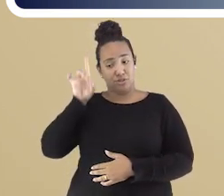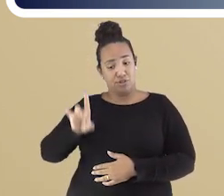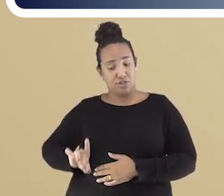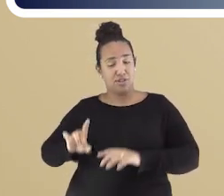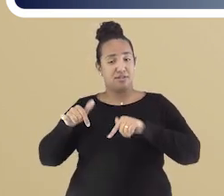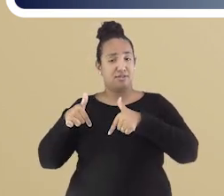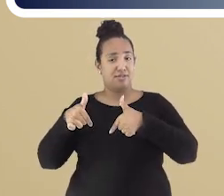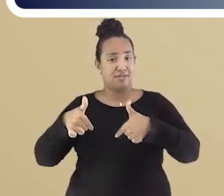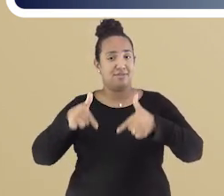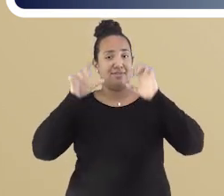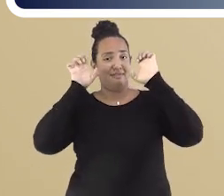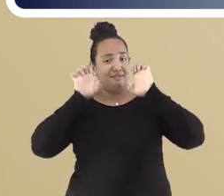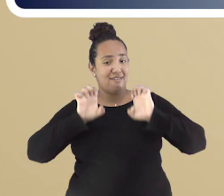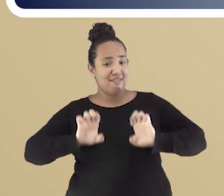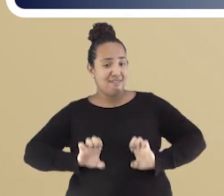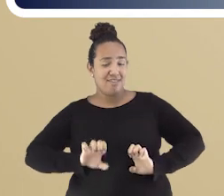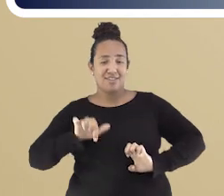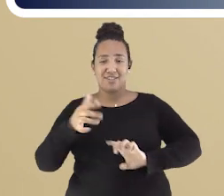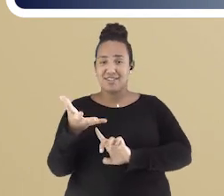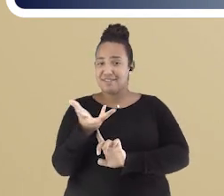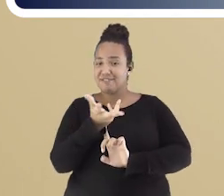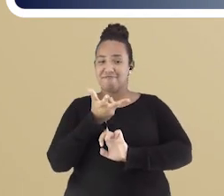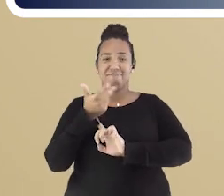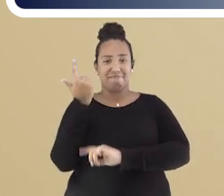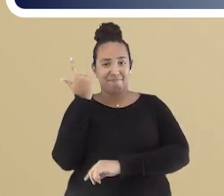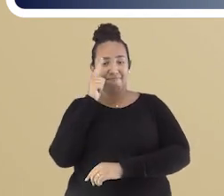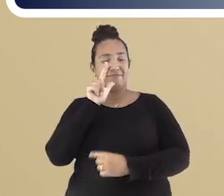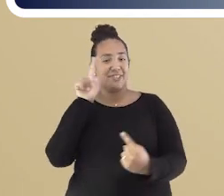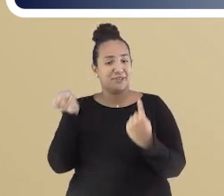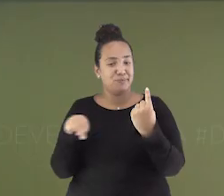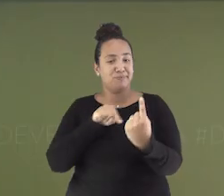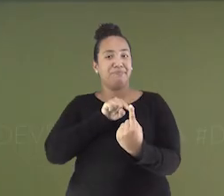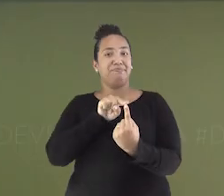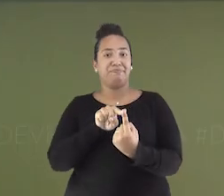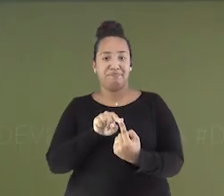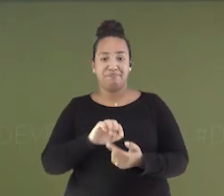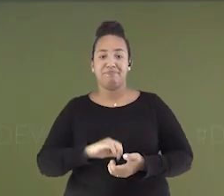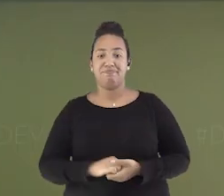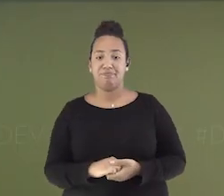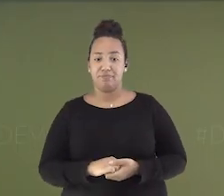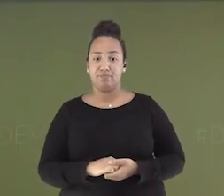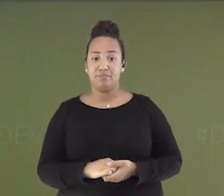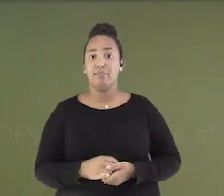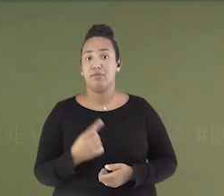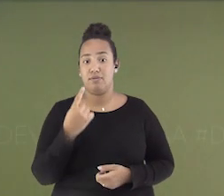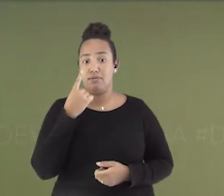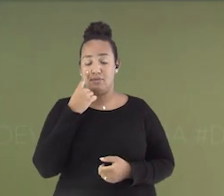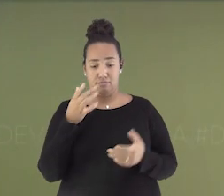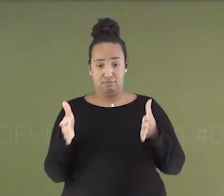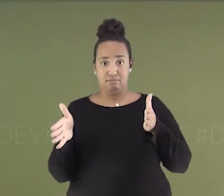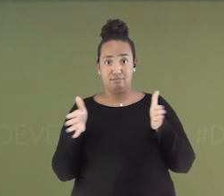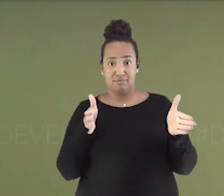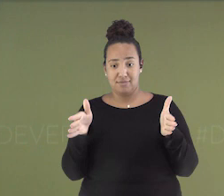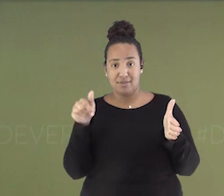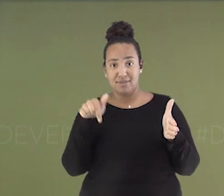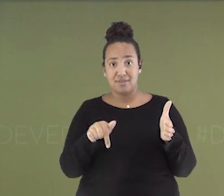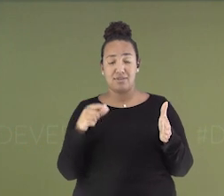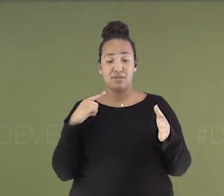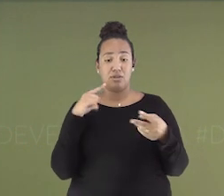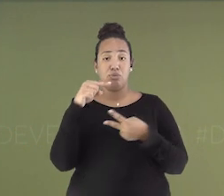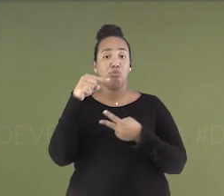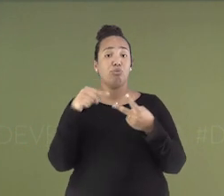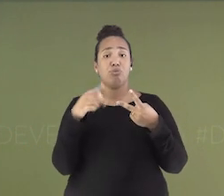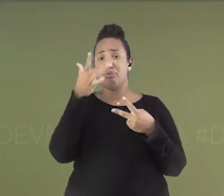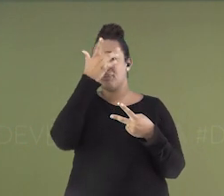deveres, valores morais e éticos de uma forma muito mais eficaz. Vejam só que em apenas um período encontramos